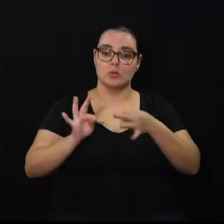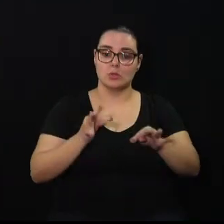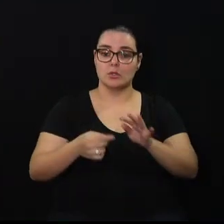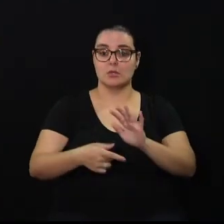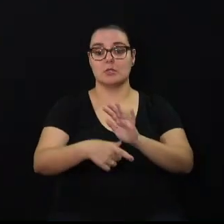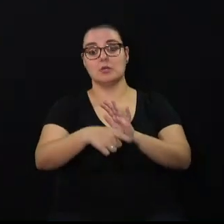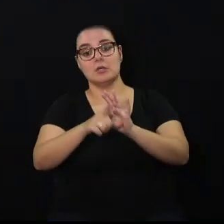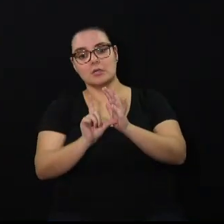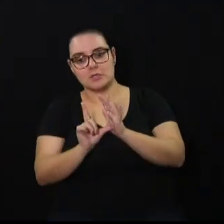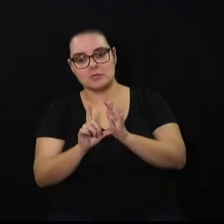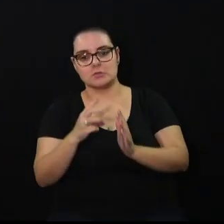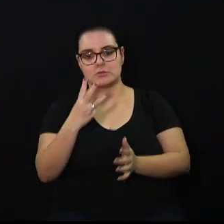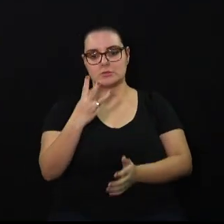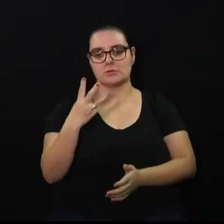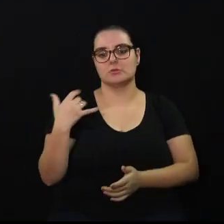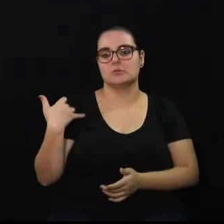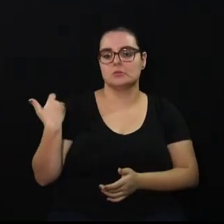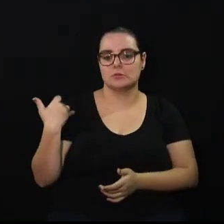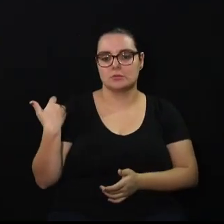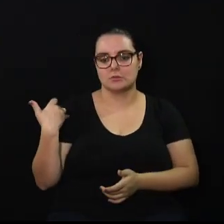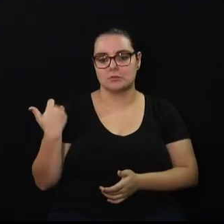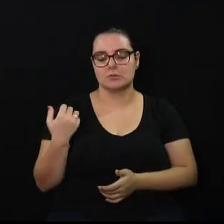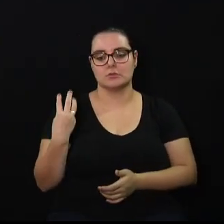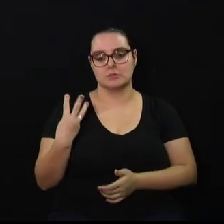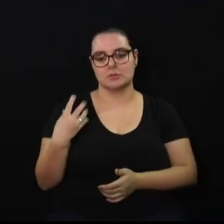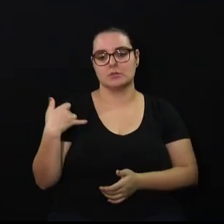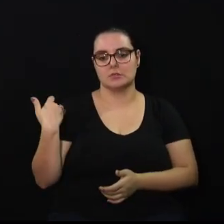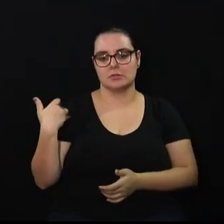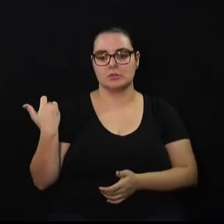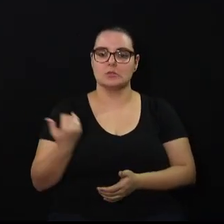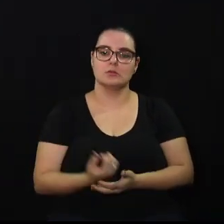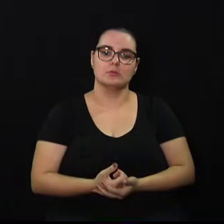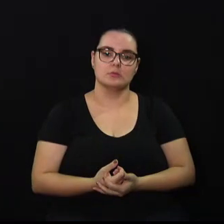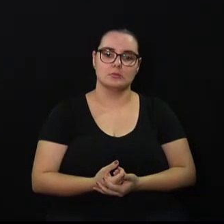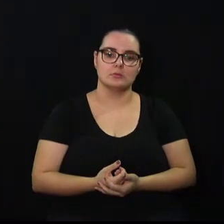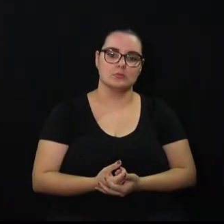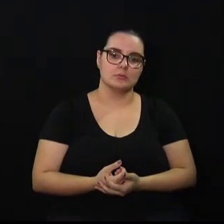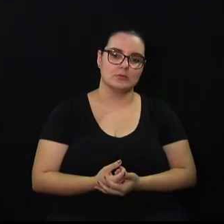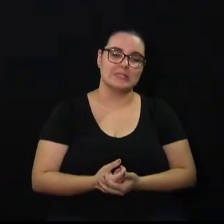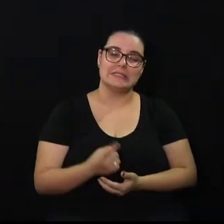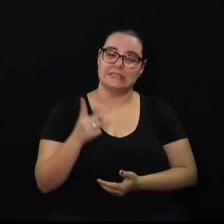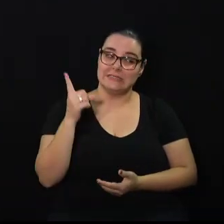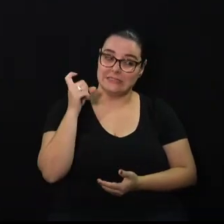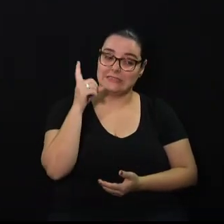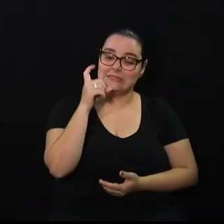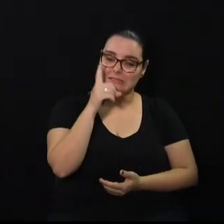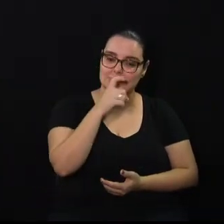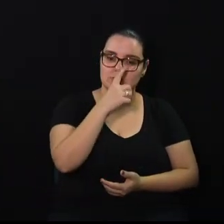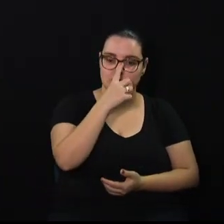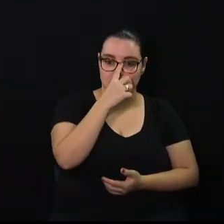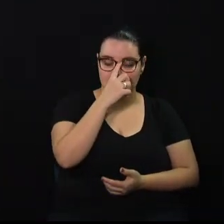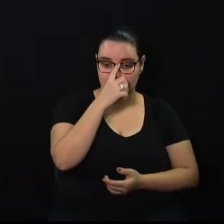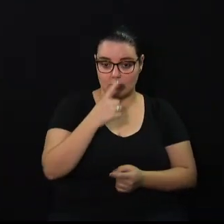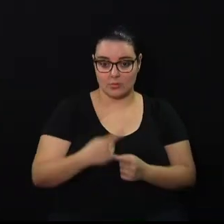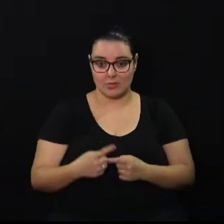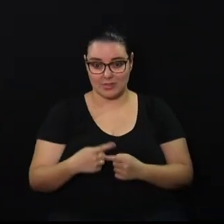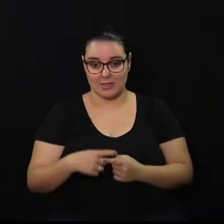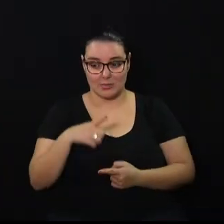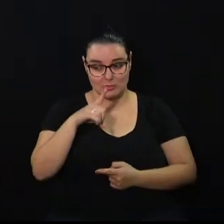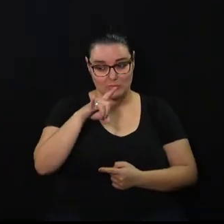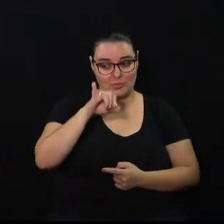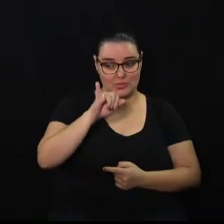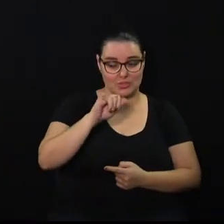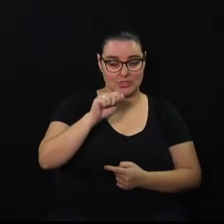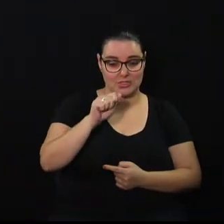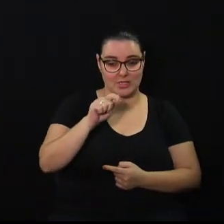antes dos três anos e se esses três anos é uma data bem difícil porque o diagnóstico é muitas vezes